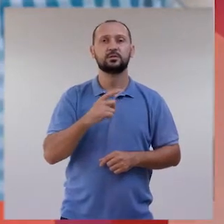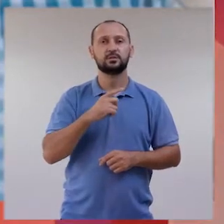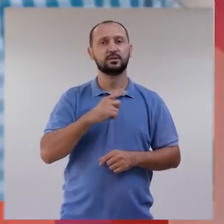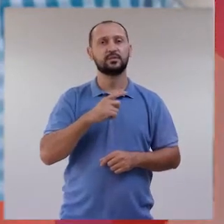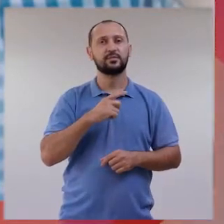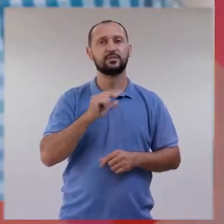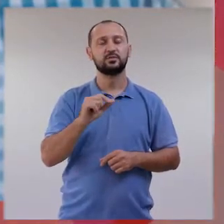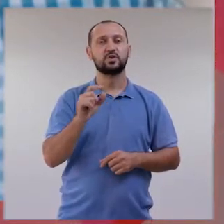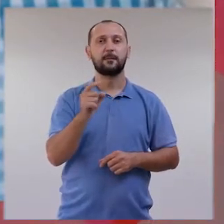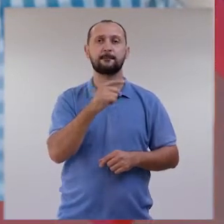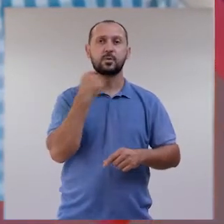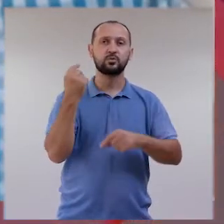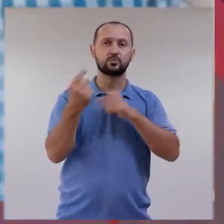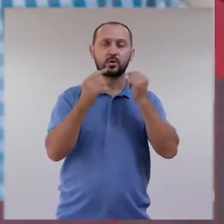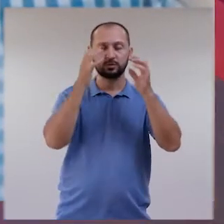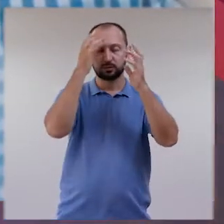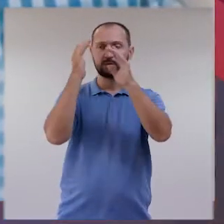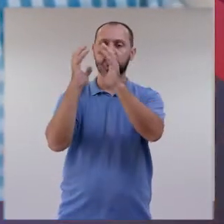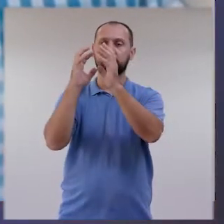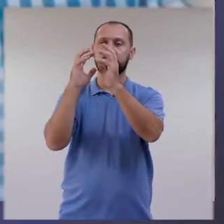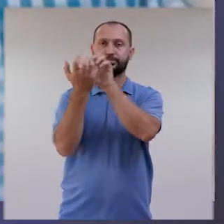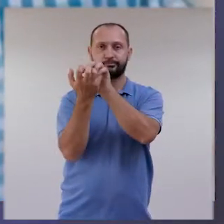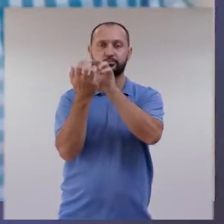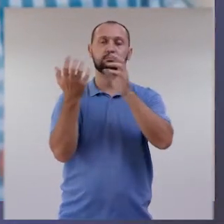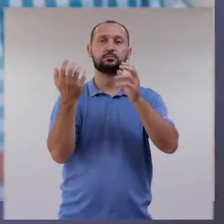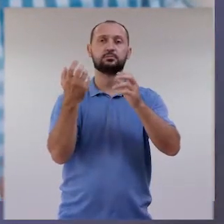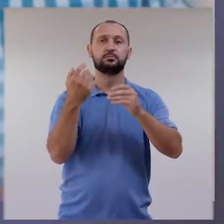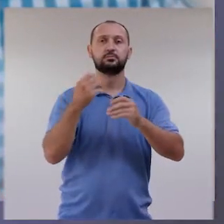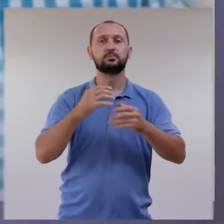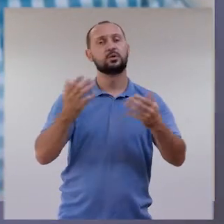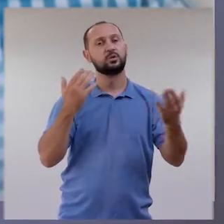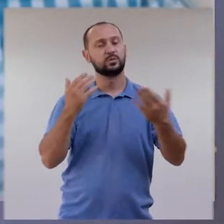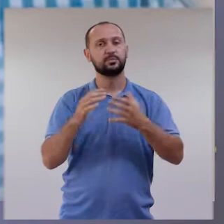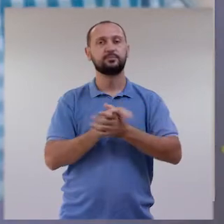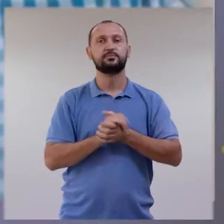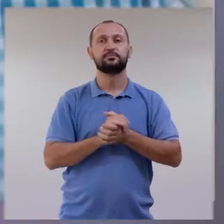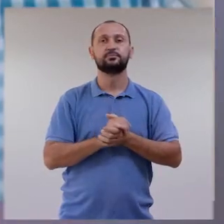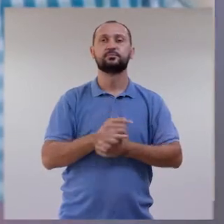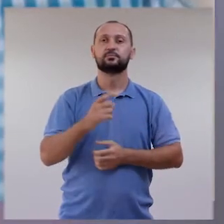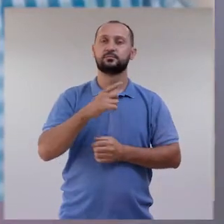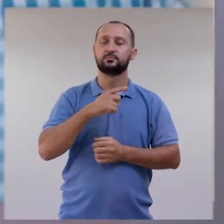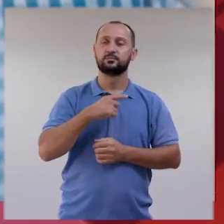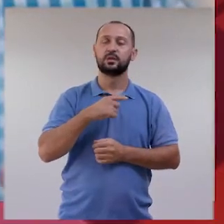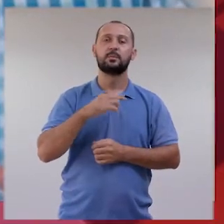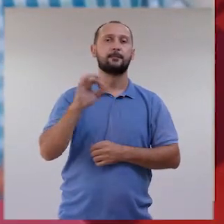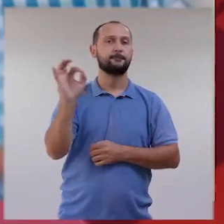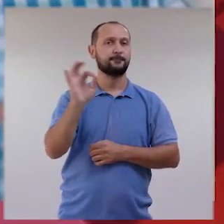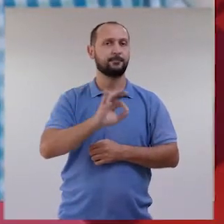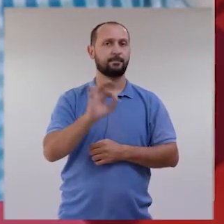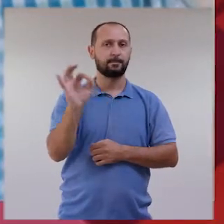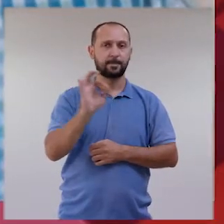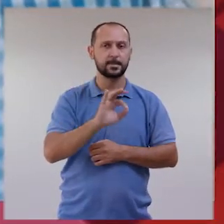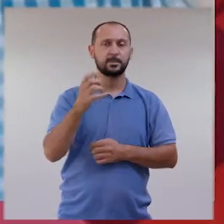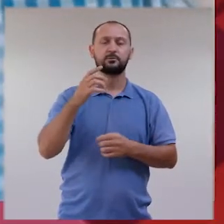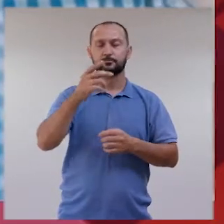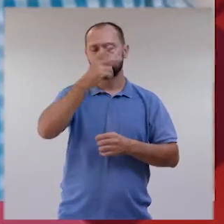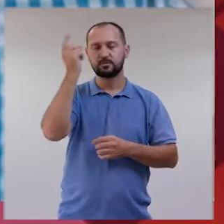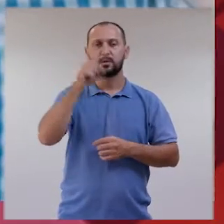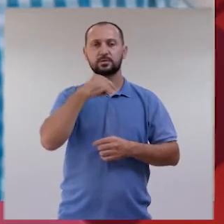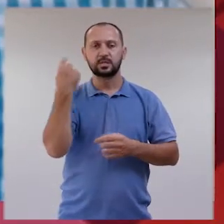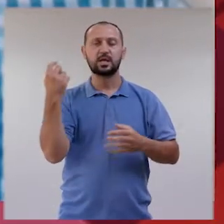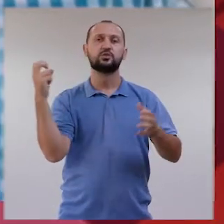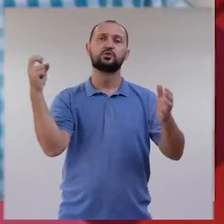projetado de morte encefálica que a gente tem por 1 milhão de pessoas. A gente tem uma estatística